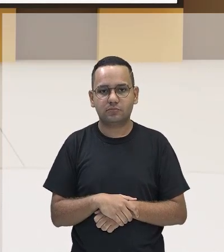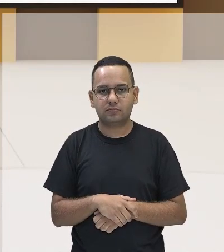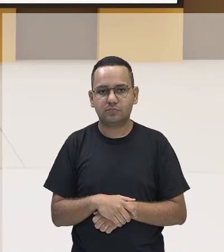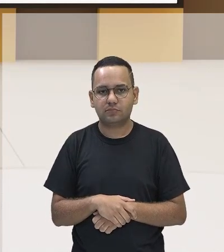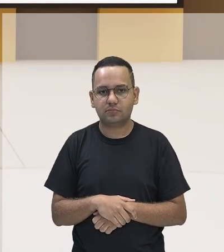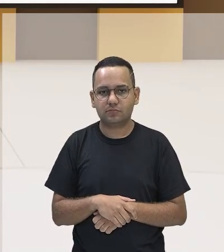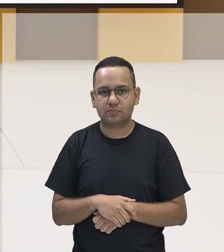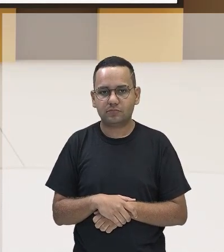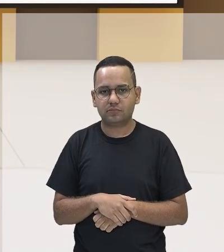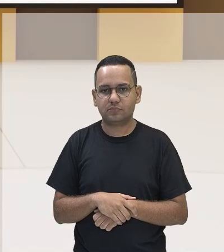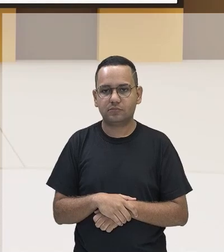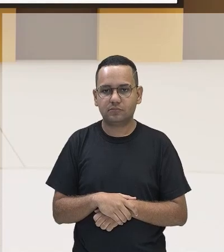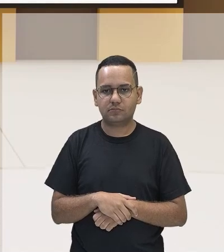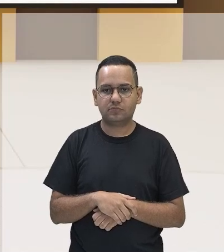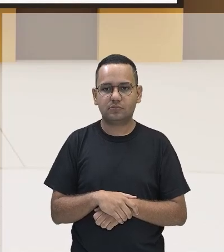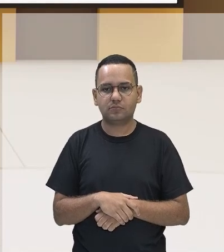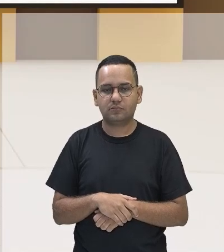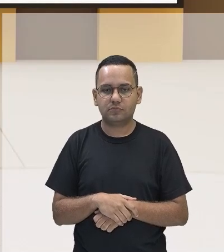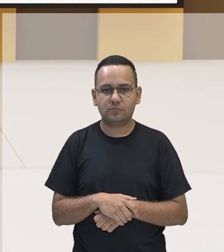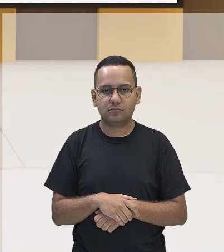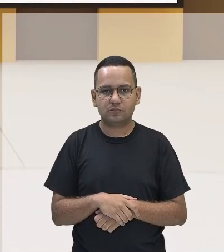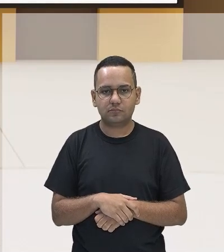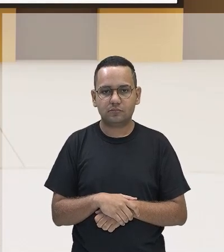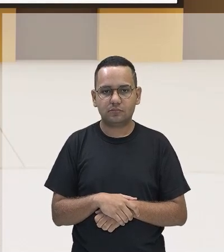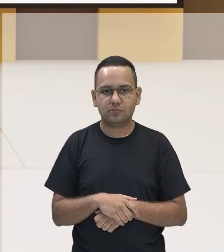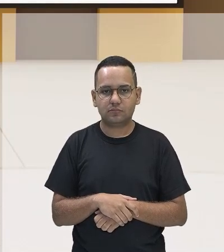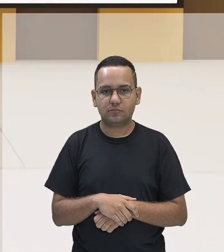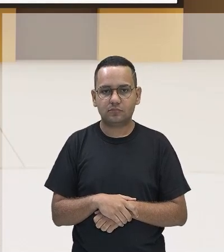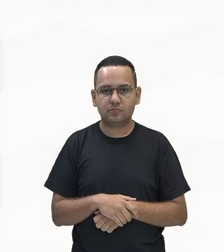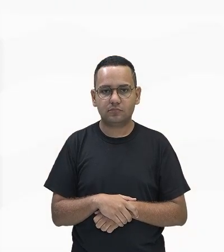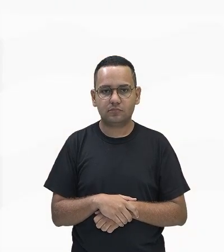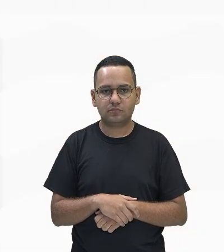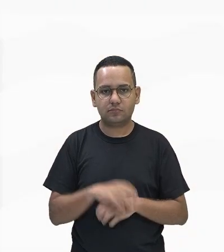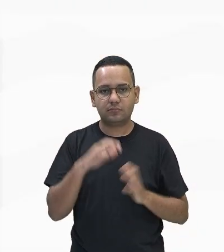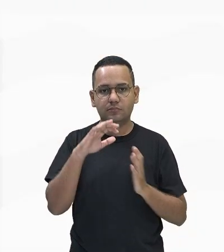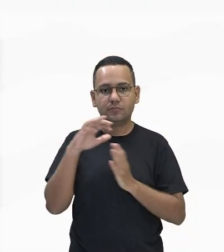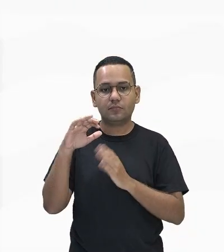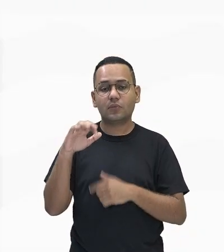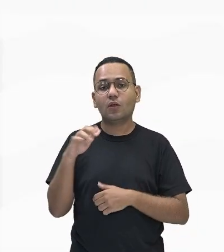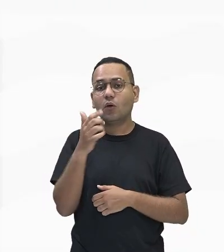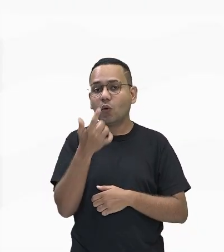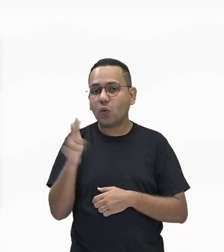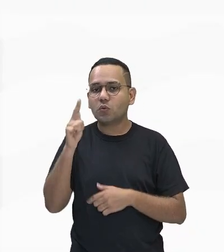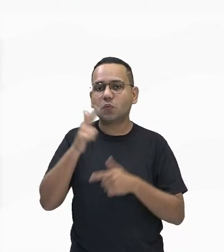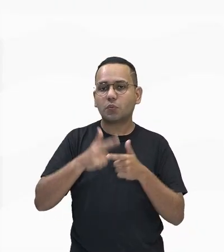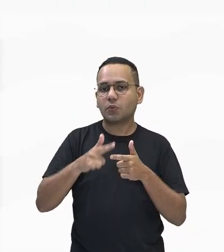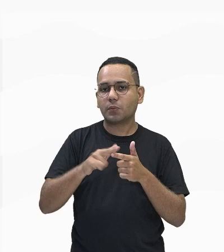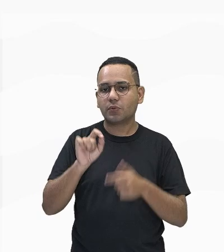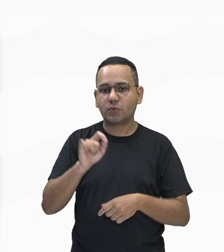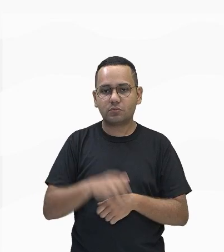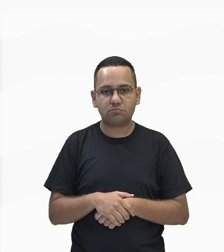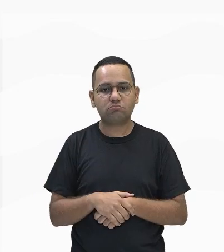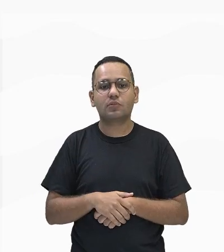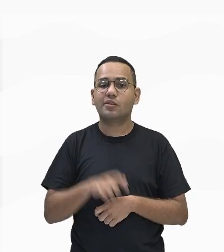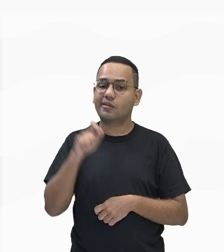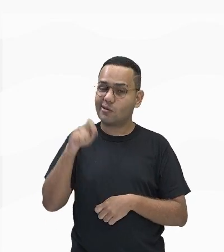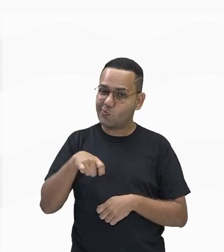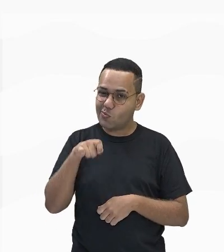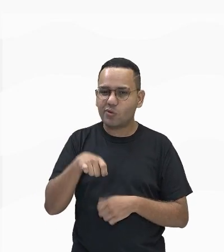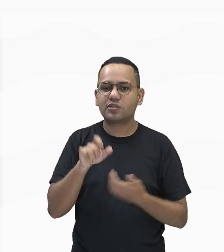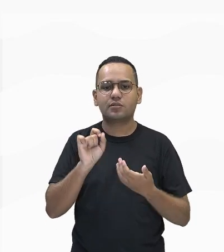bem? Então agora a gente vai verificar o quê? Outros vilões. Agora são os vilões que podem atrapalhar o